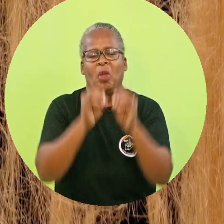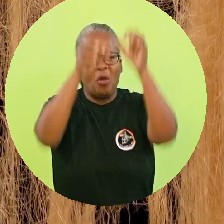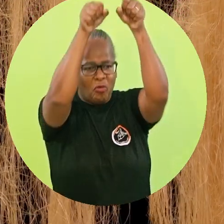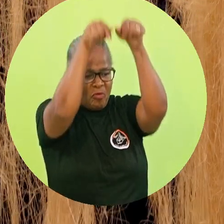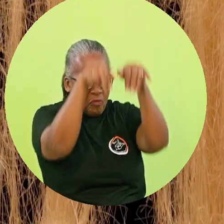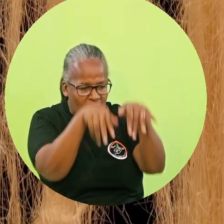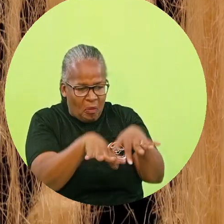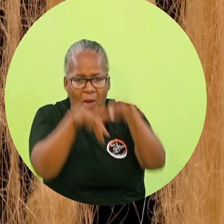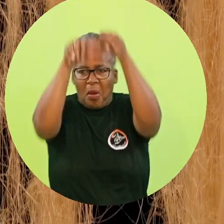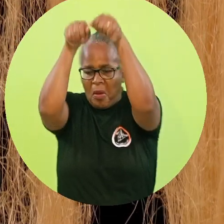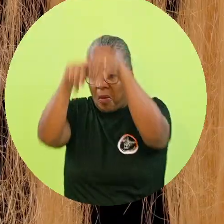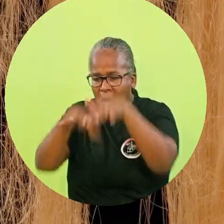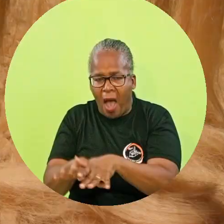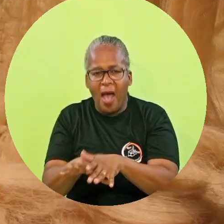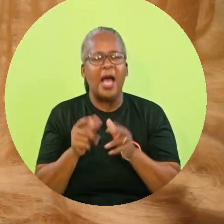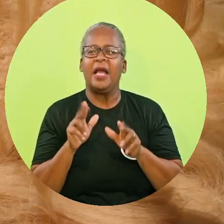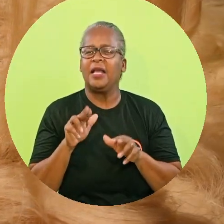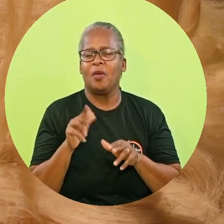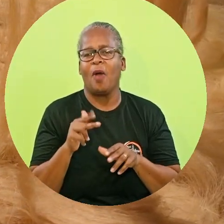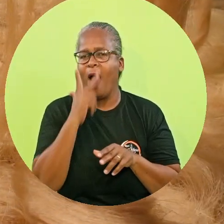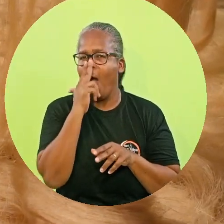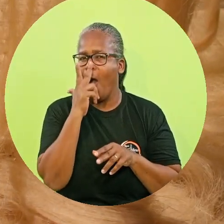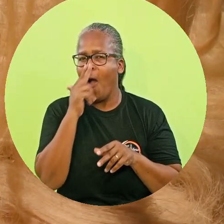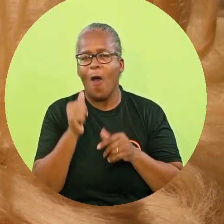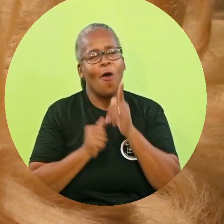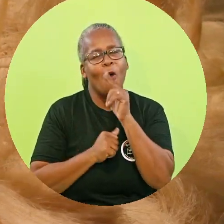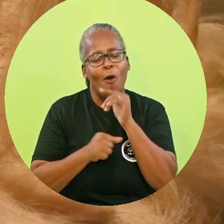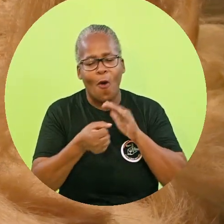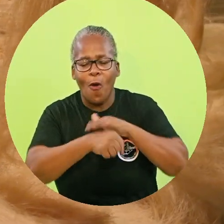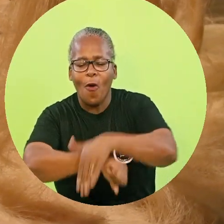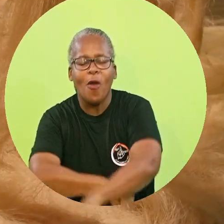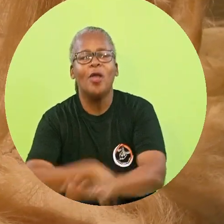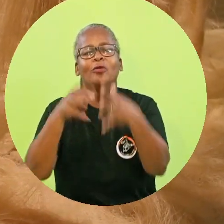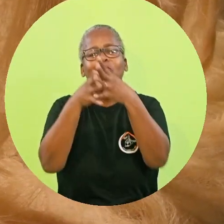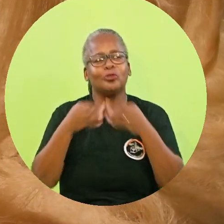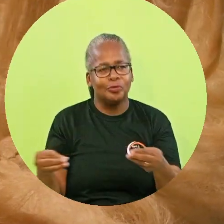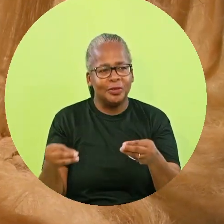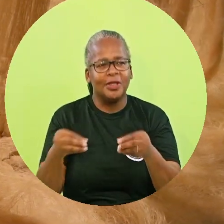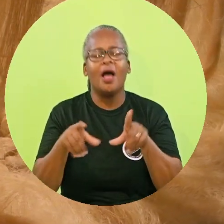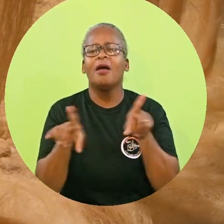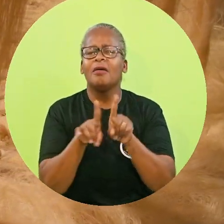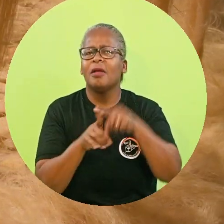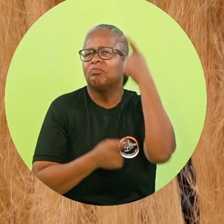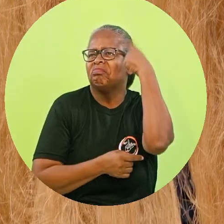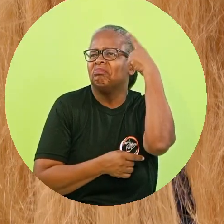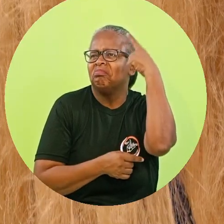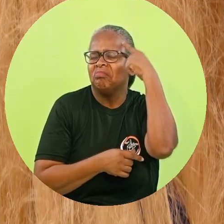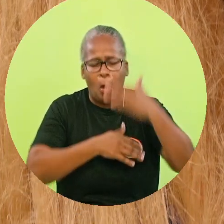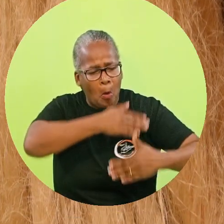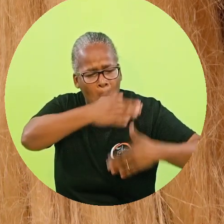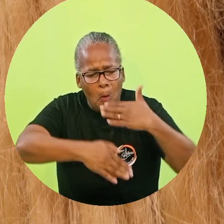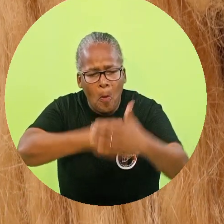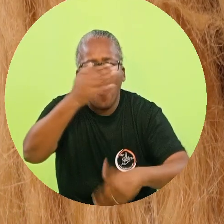em desaparecimento. Leito Seco, a queda dos fios do mundo, confirmou-se como uma instalação processual, onde